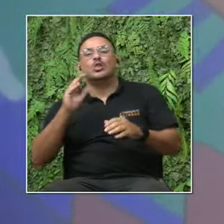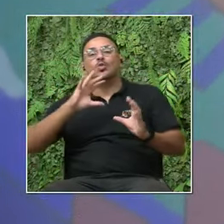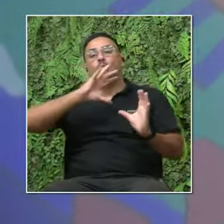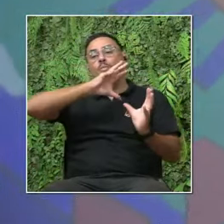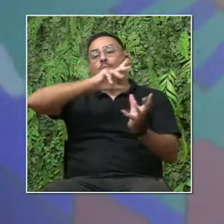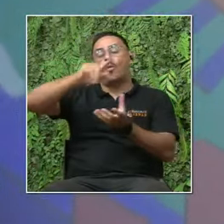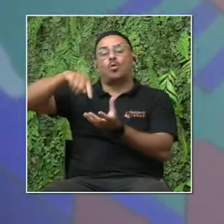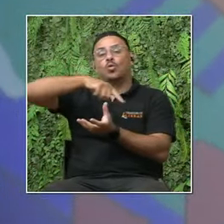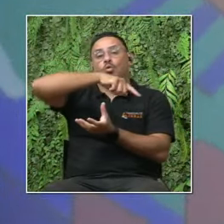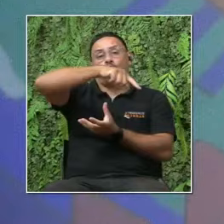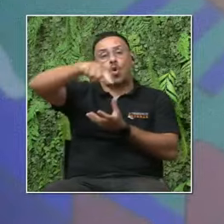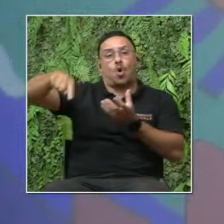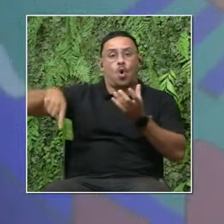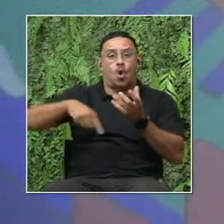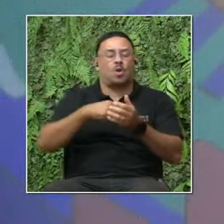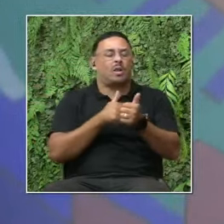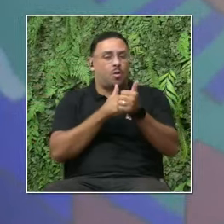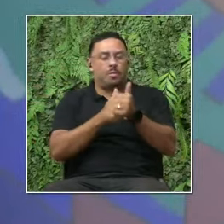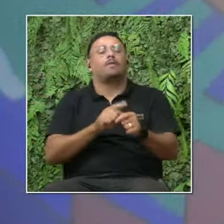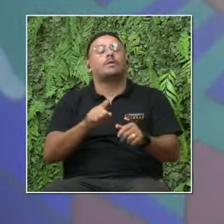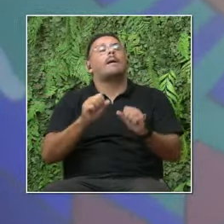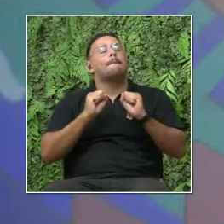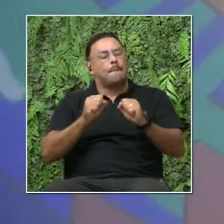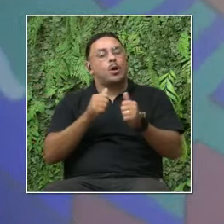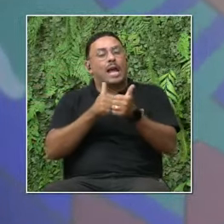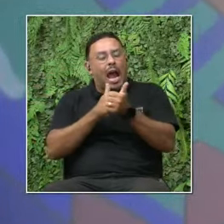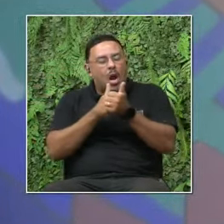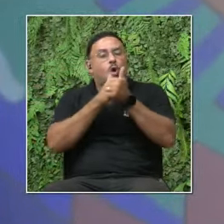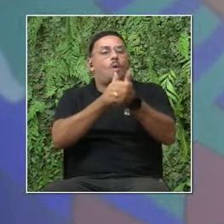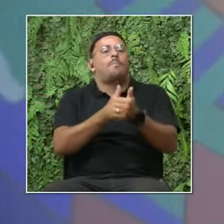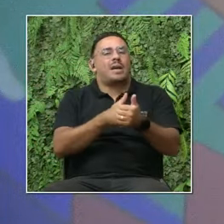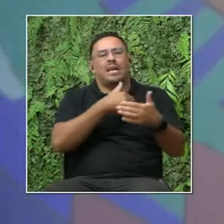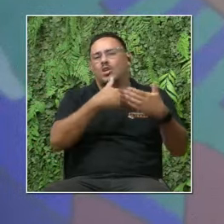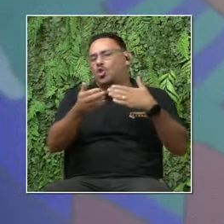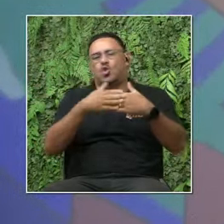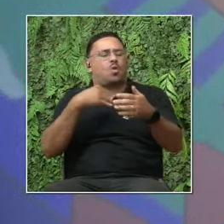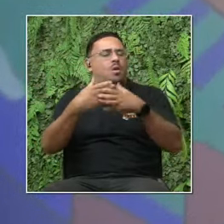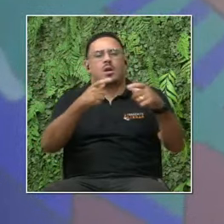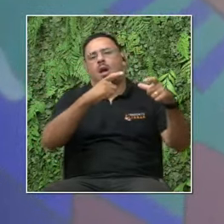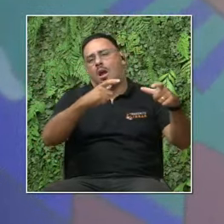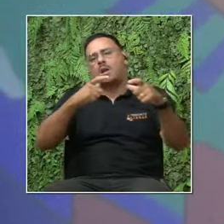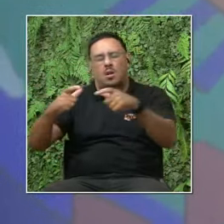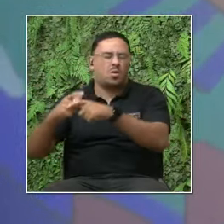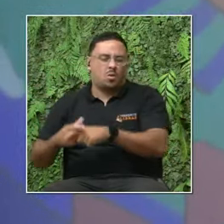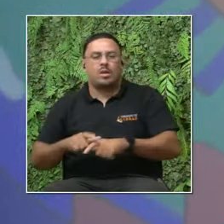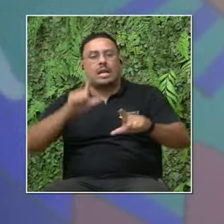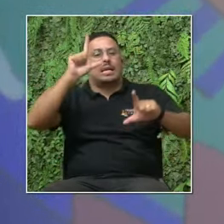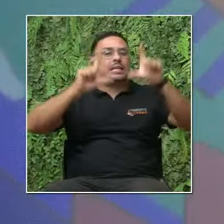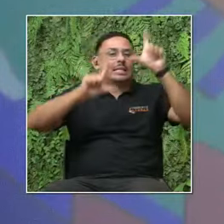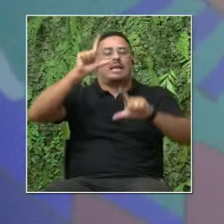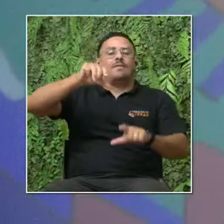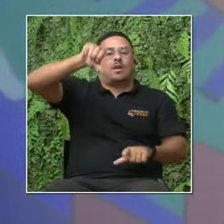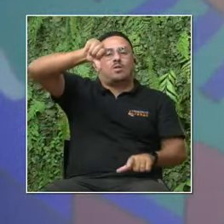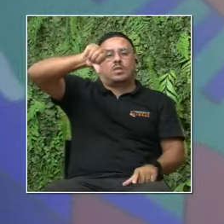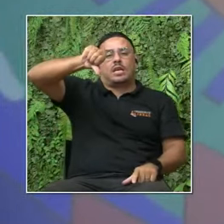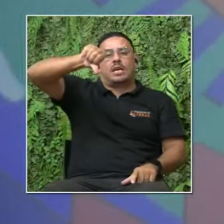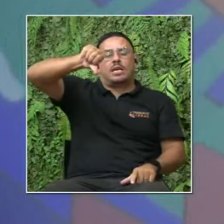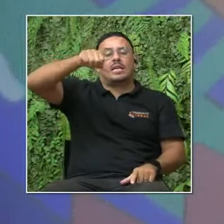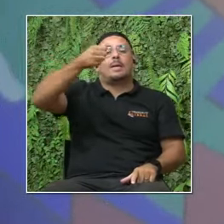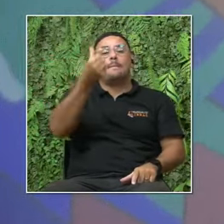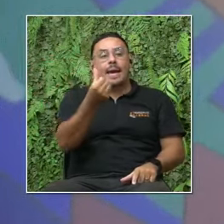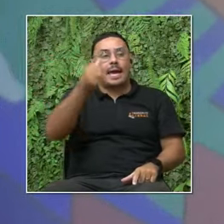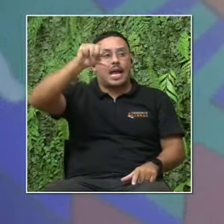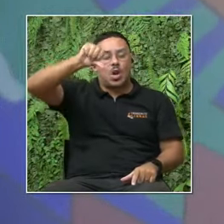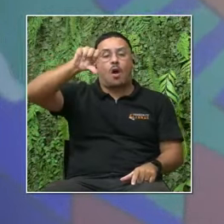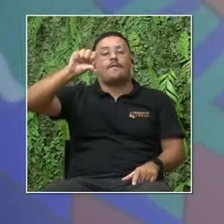mundo porque o mundo tá ligado você pode estar ligado conosco em qualquer lugar do mundo pelo Canal 698 da